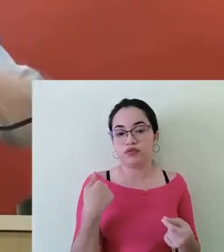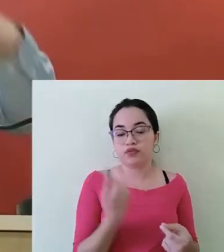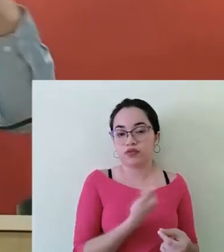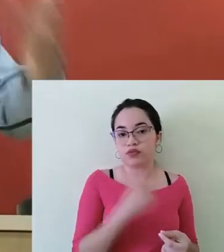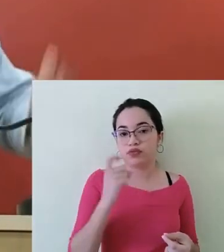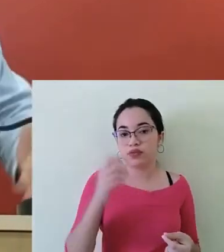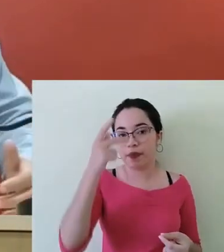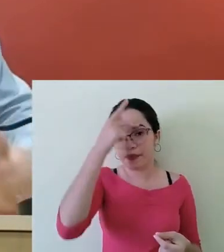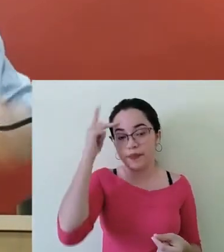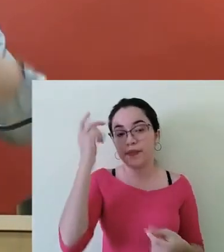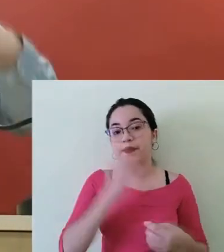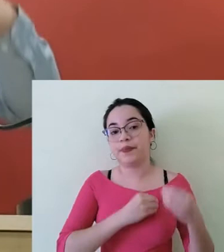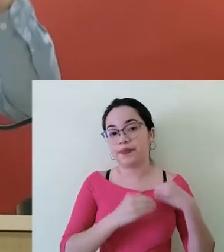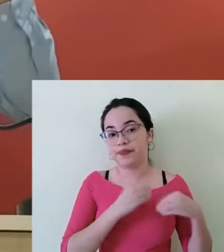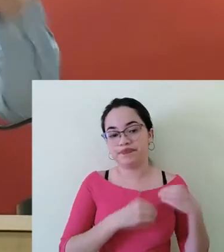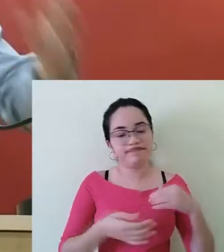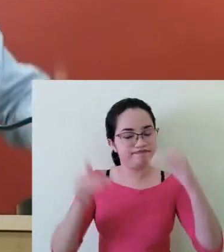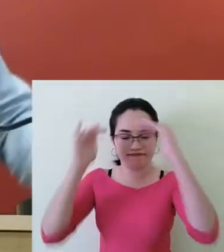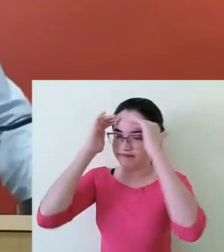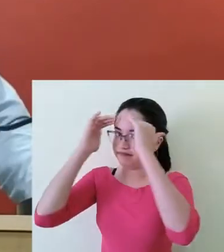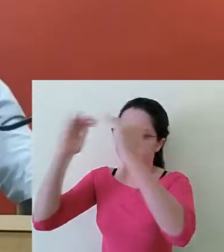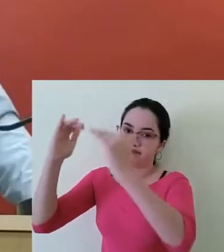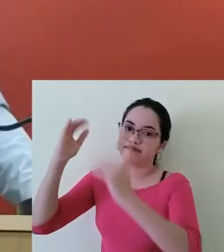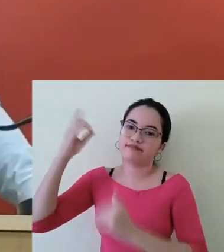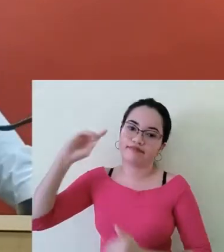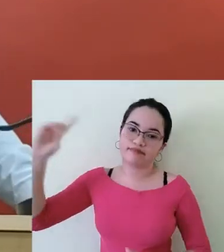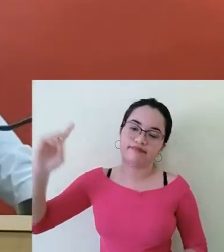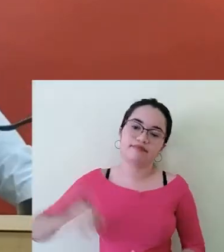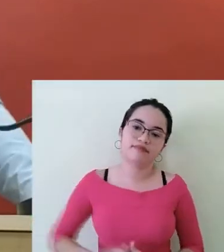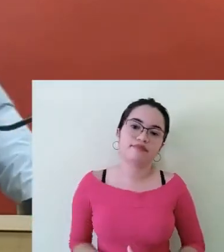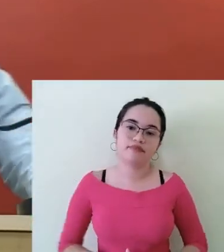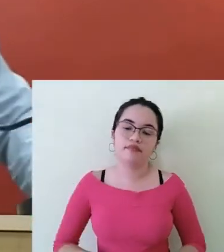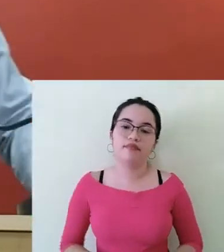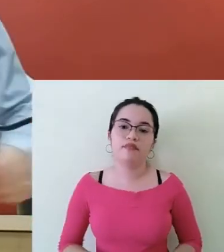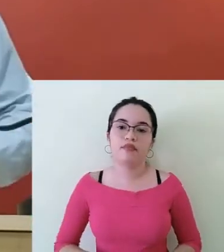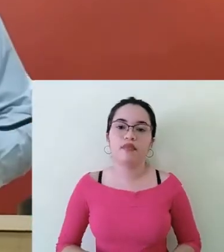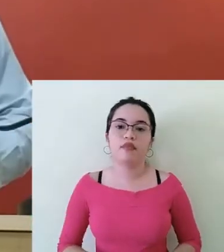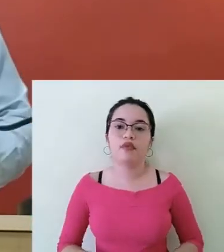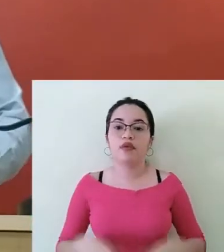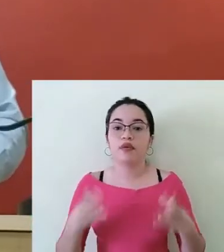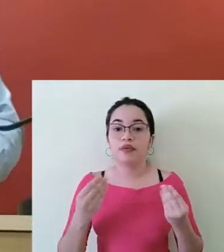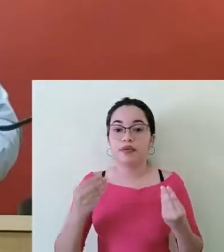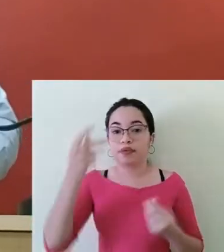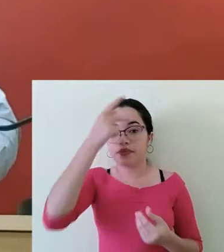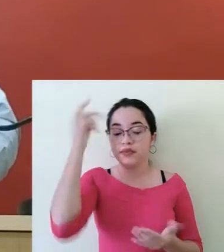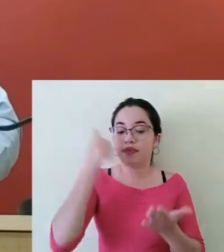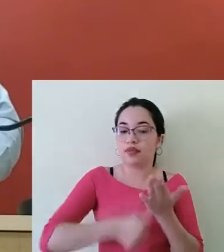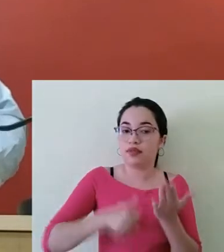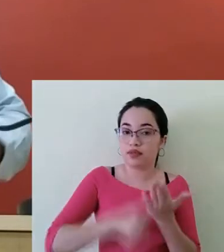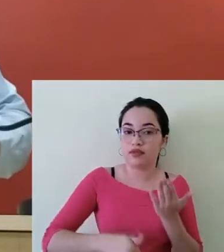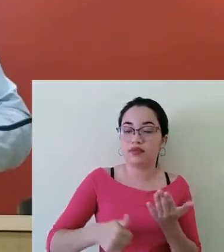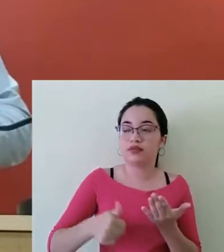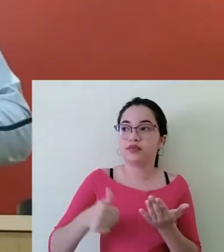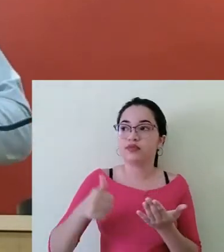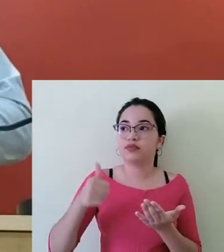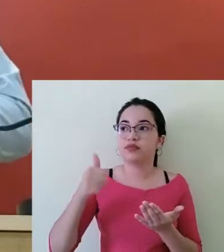pessoas pecadoras, pessoas desobedientes, pessoas transgressoras. Muitas pessoas tentam